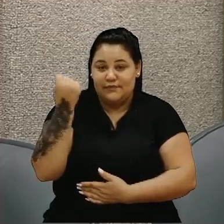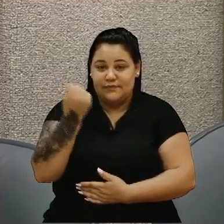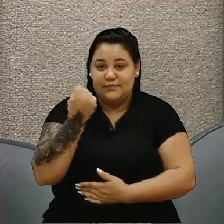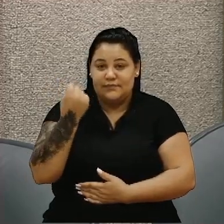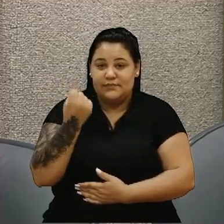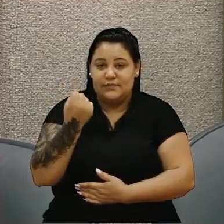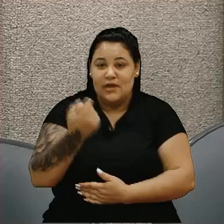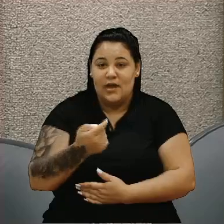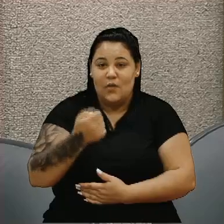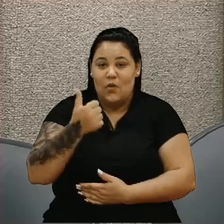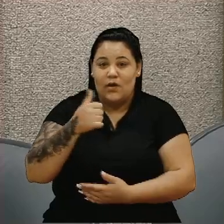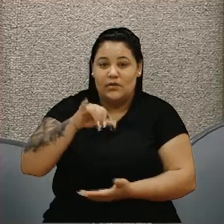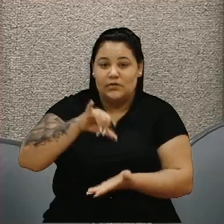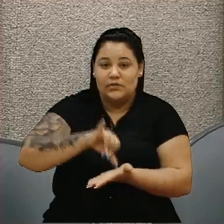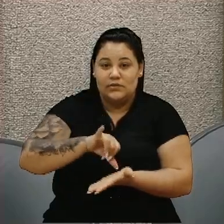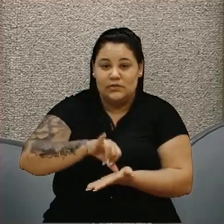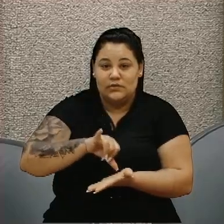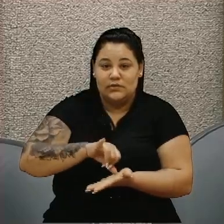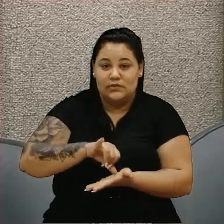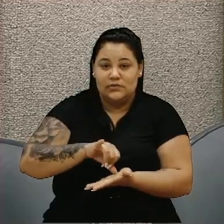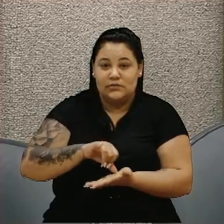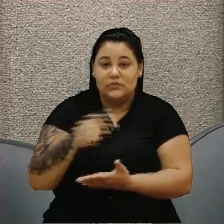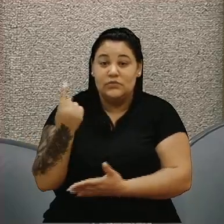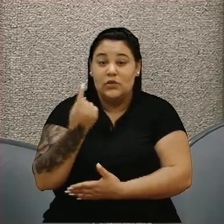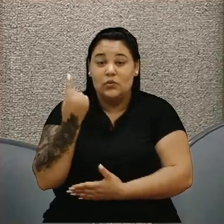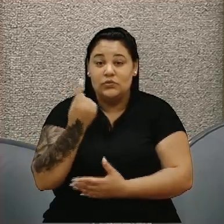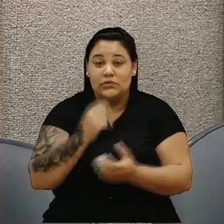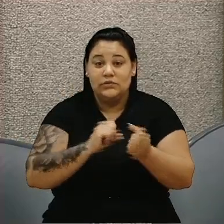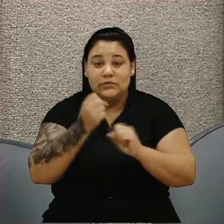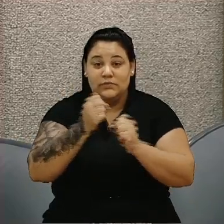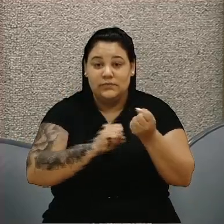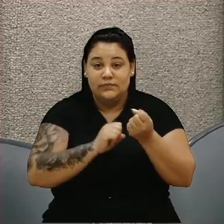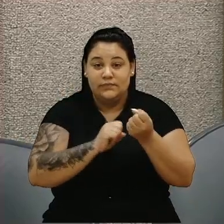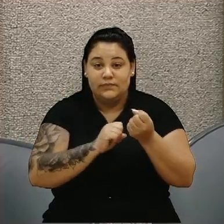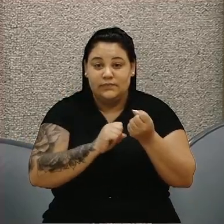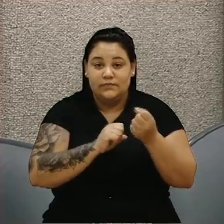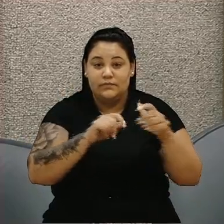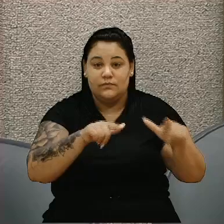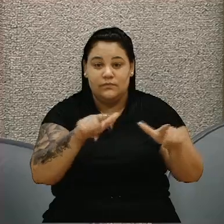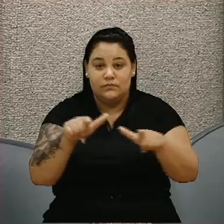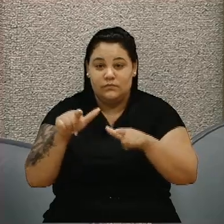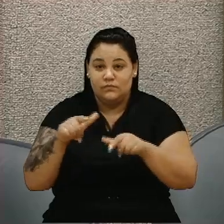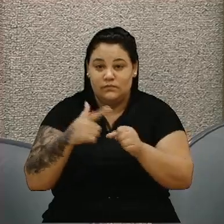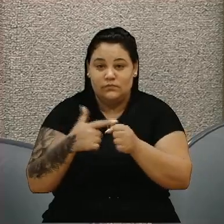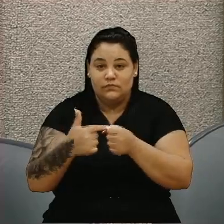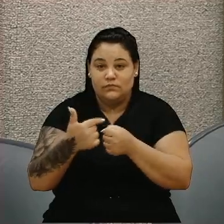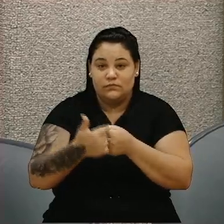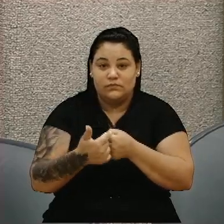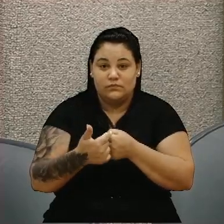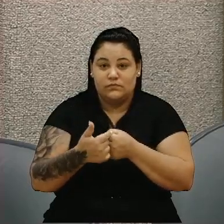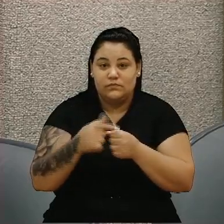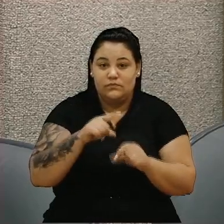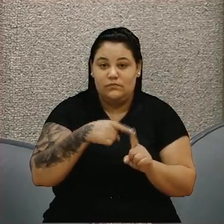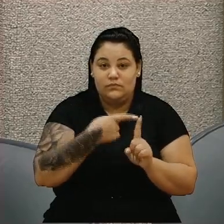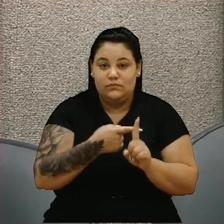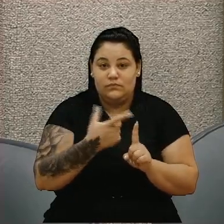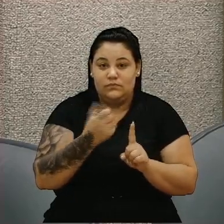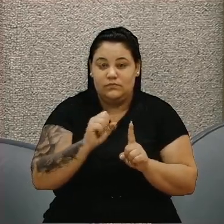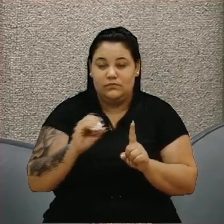a centralização numa única empresa de regularização na cidade de mais de 80% dos